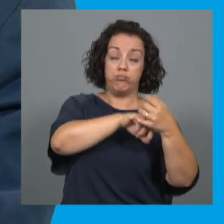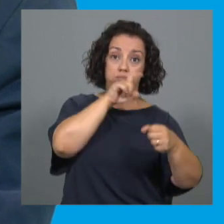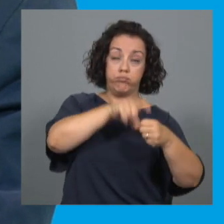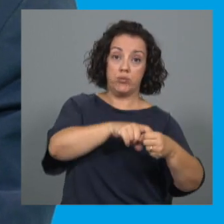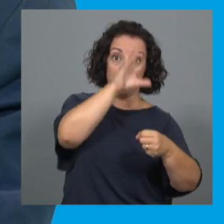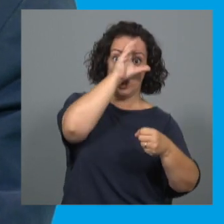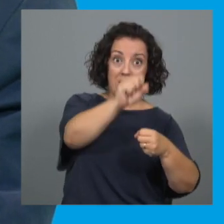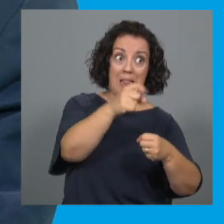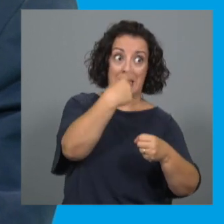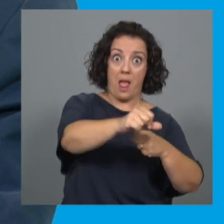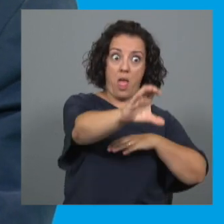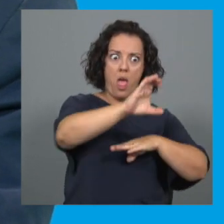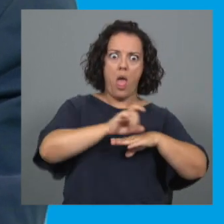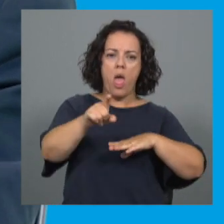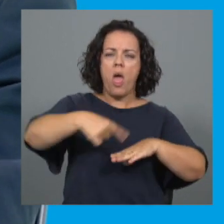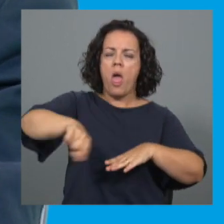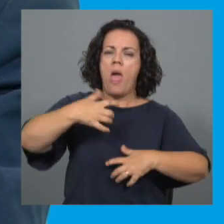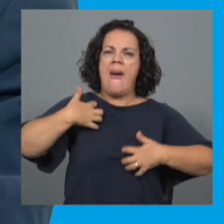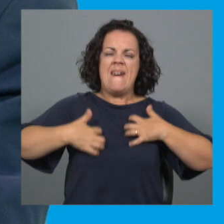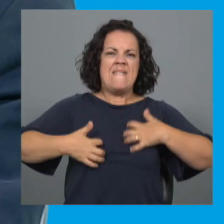momentos extremamente aflitivos, muito porque difíceis,